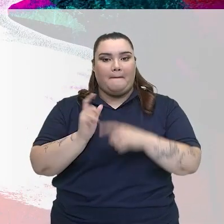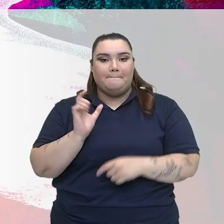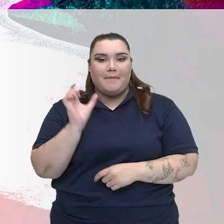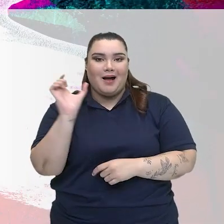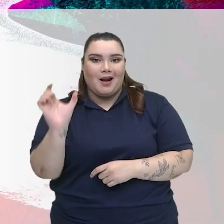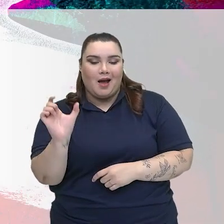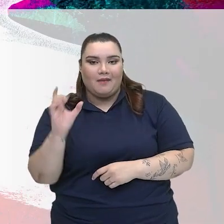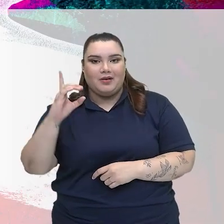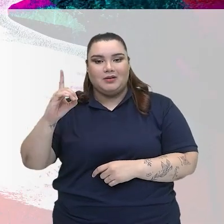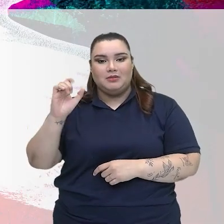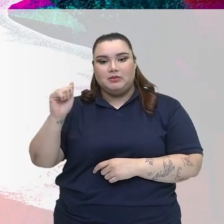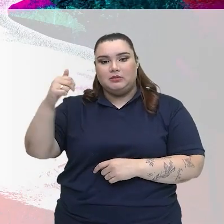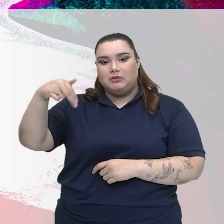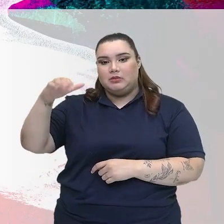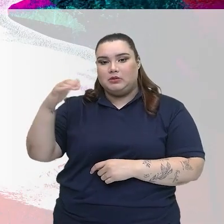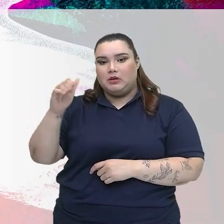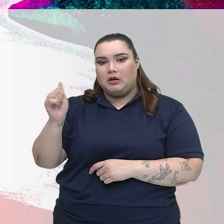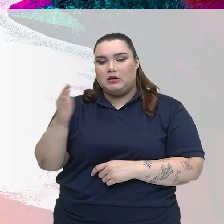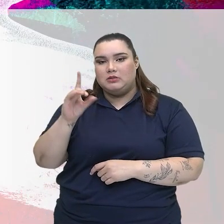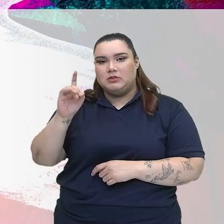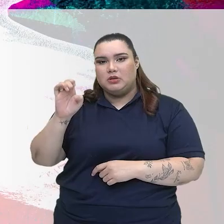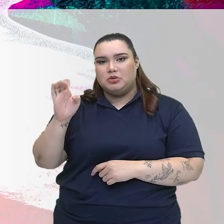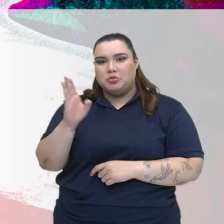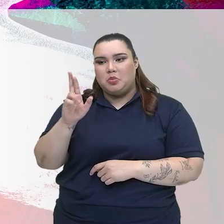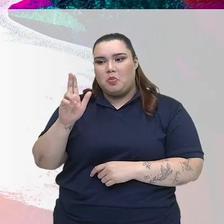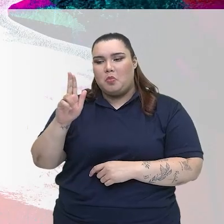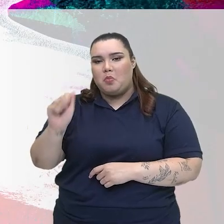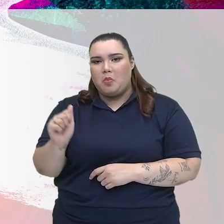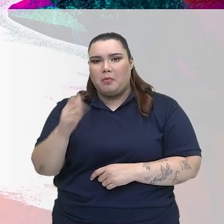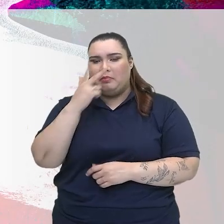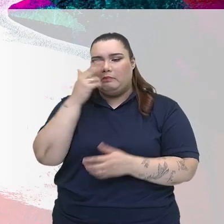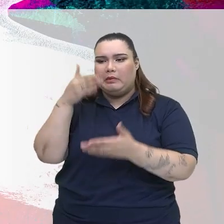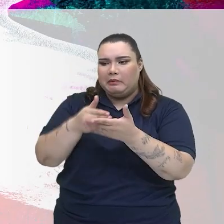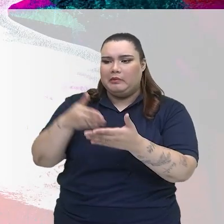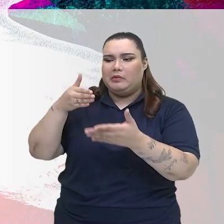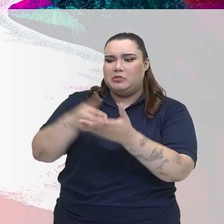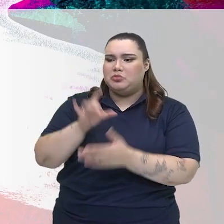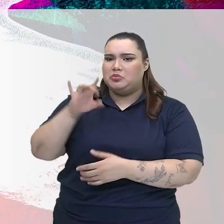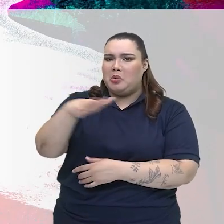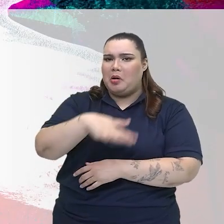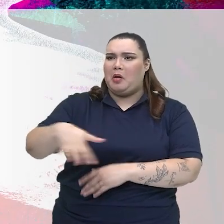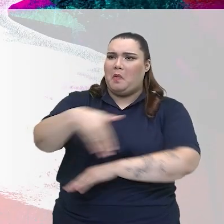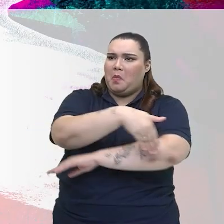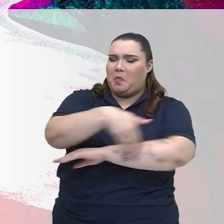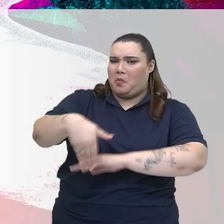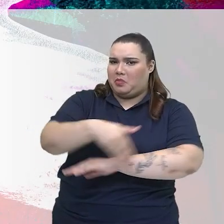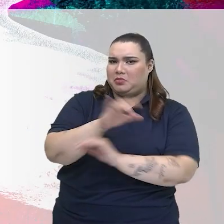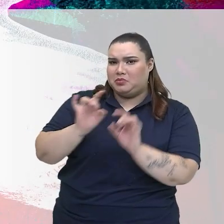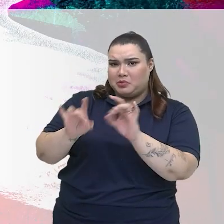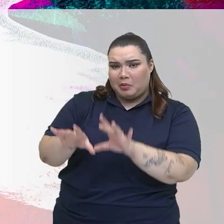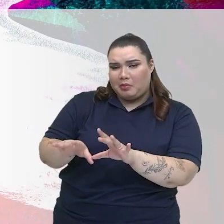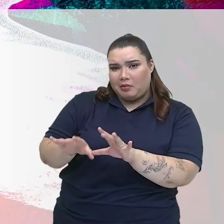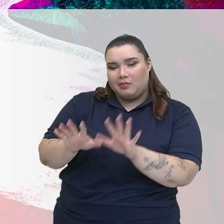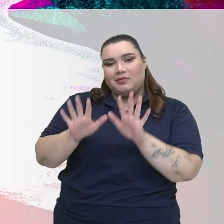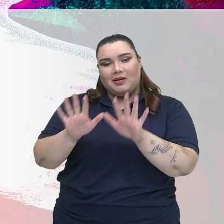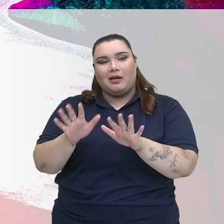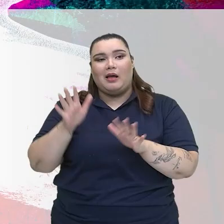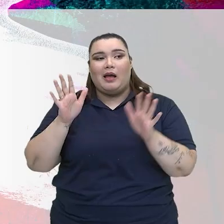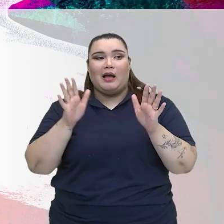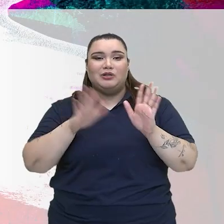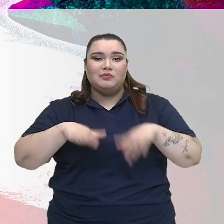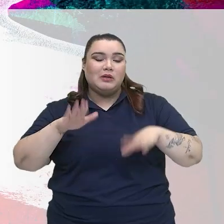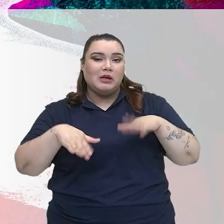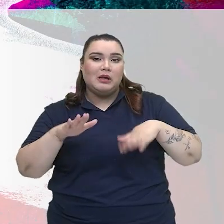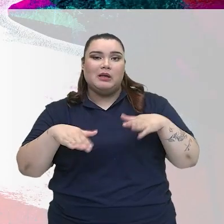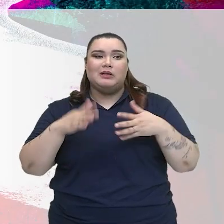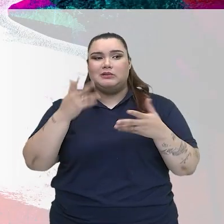de rua era visto como algo limitado justamente a esse espaço das ruas, ao espaço público. E muitas vezes